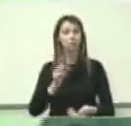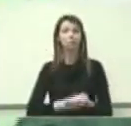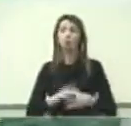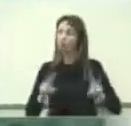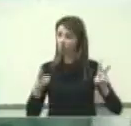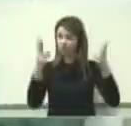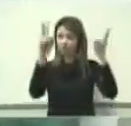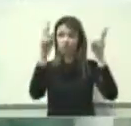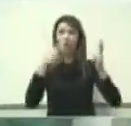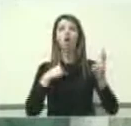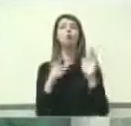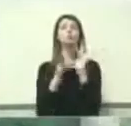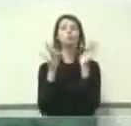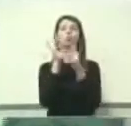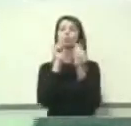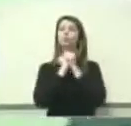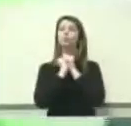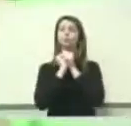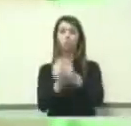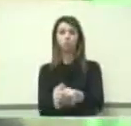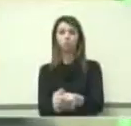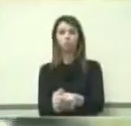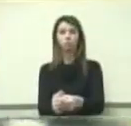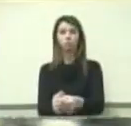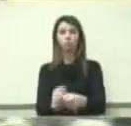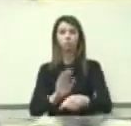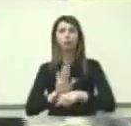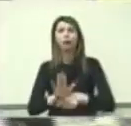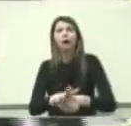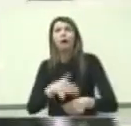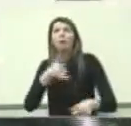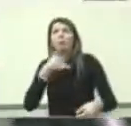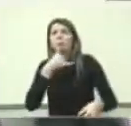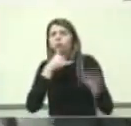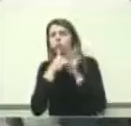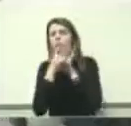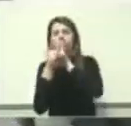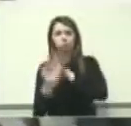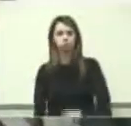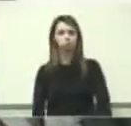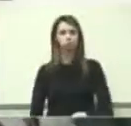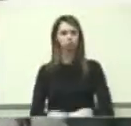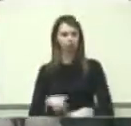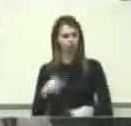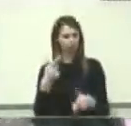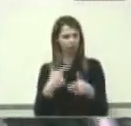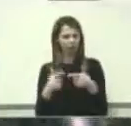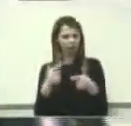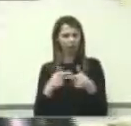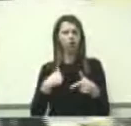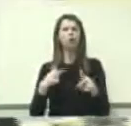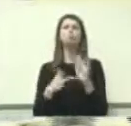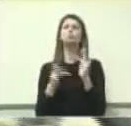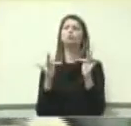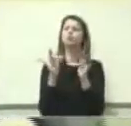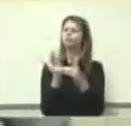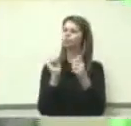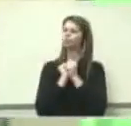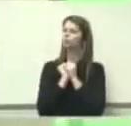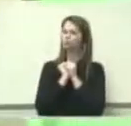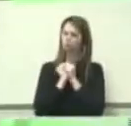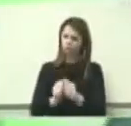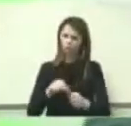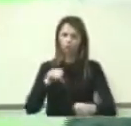sou eu que estou contigo para te tirar dessa depressão dessa crise que você está vivendo sou eu que estou contigo